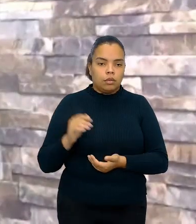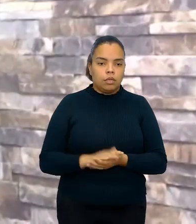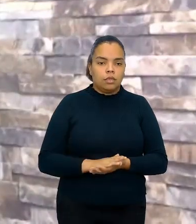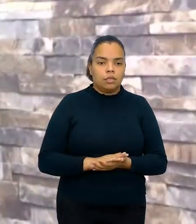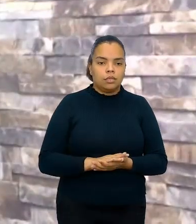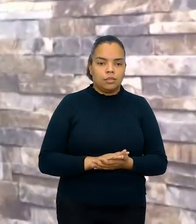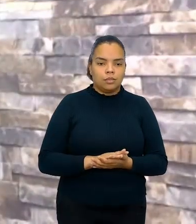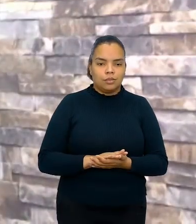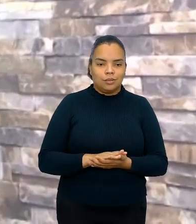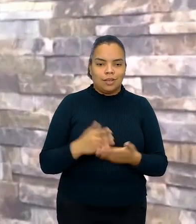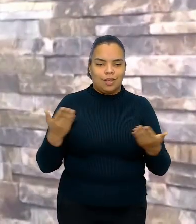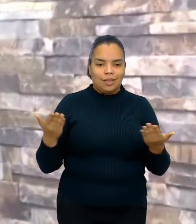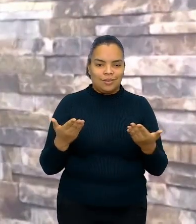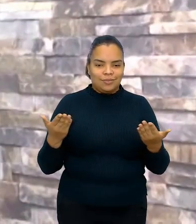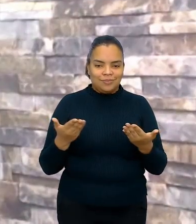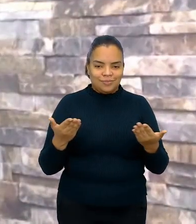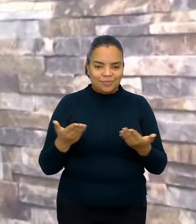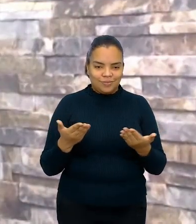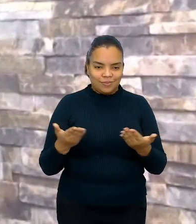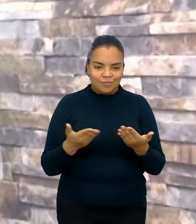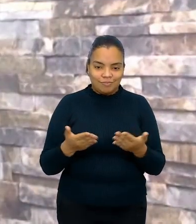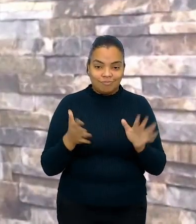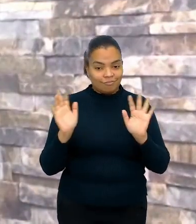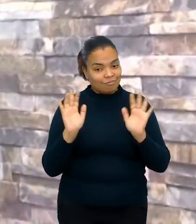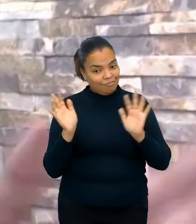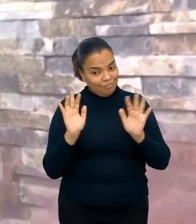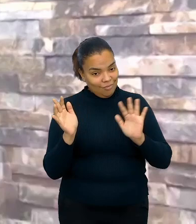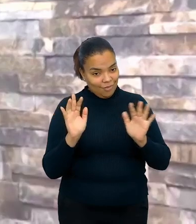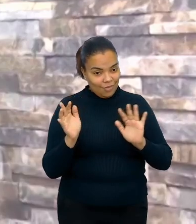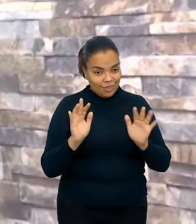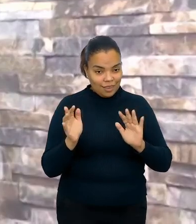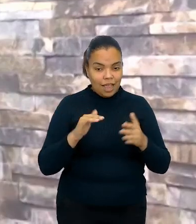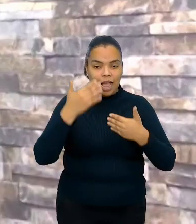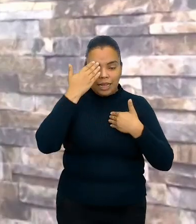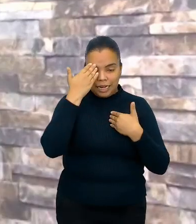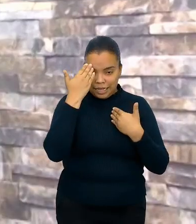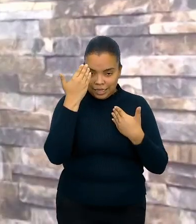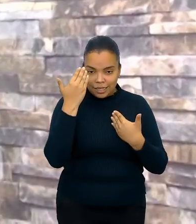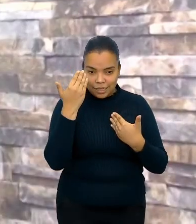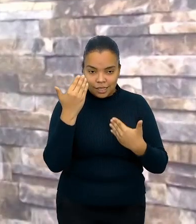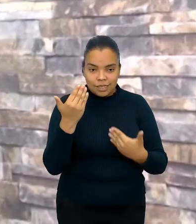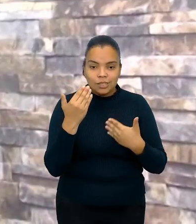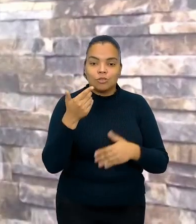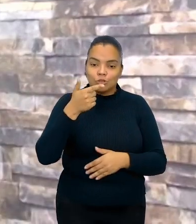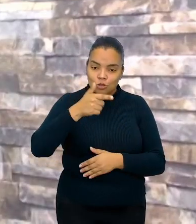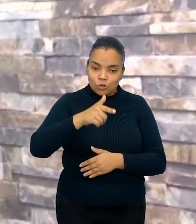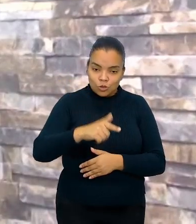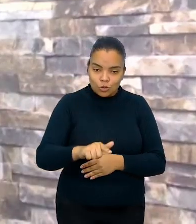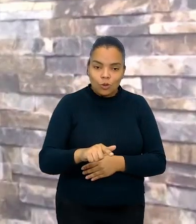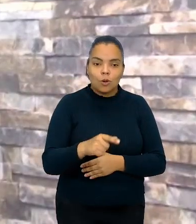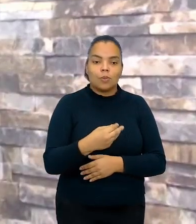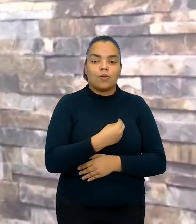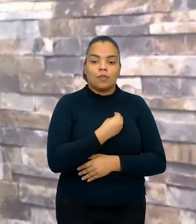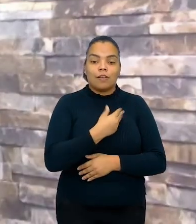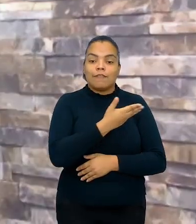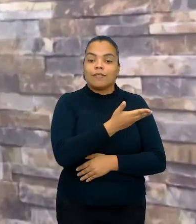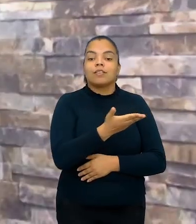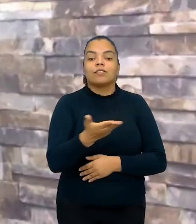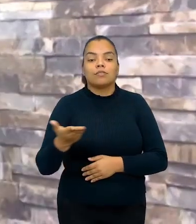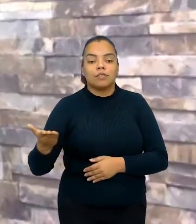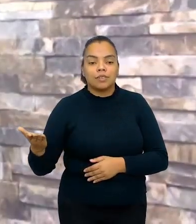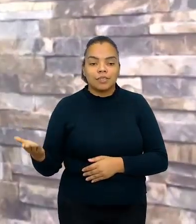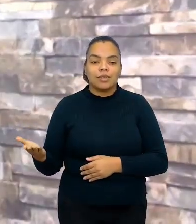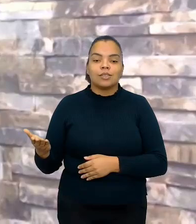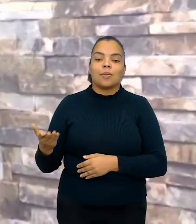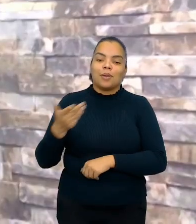interrompo a minha tela para poder despedir de vocês. Agradeço mais uma vez por vocês estarem aqui conosco. Como eu